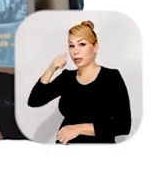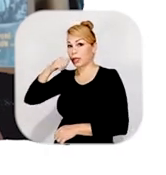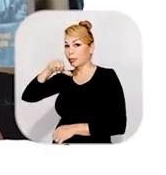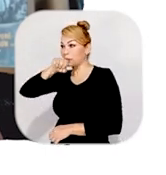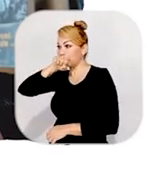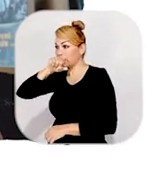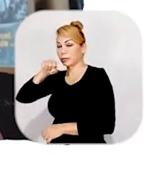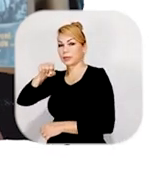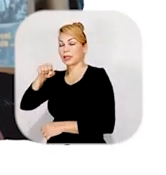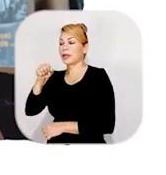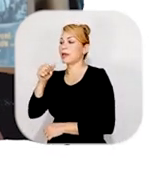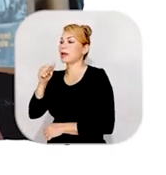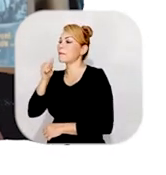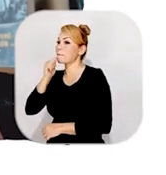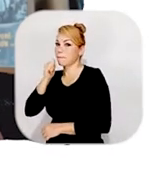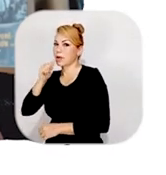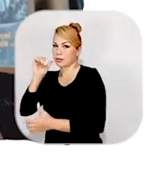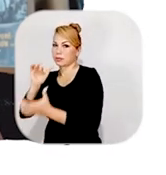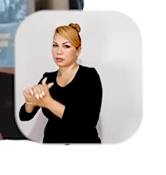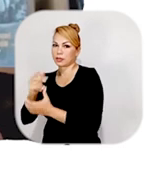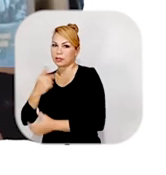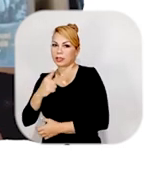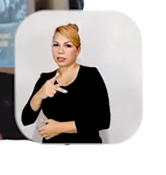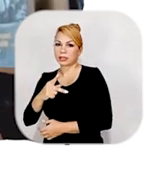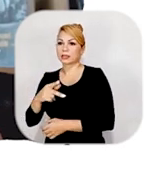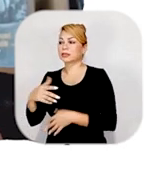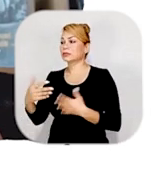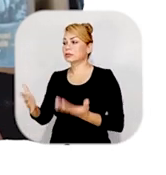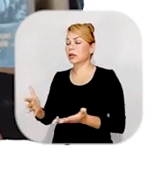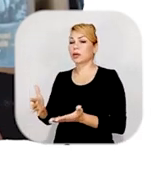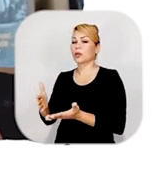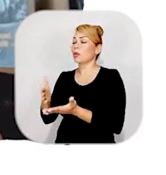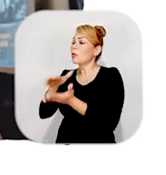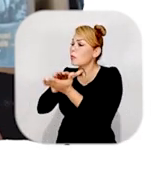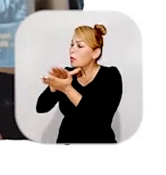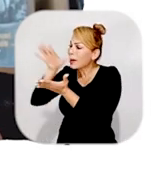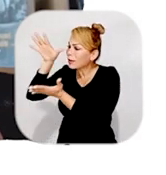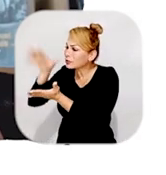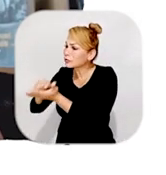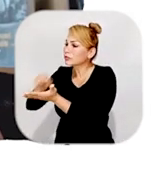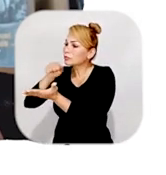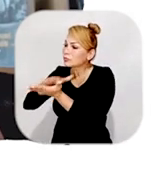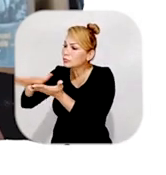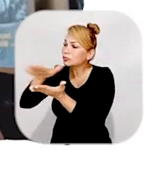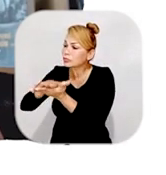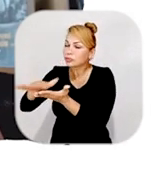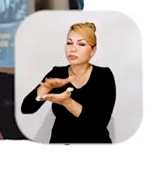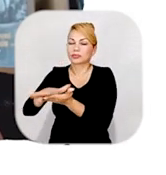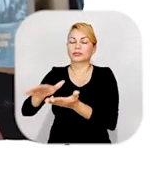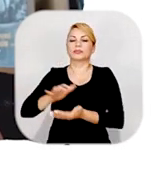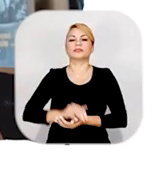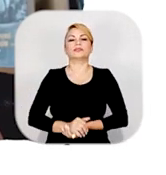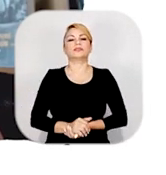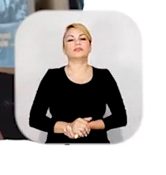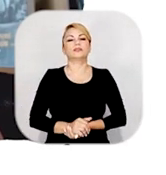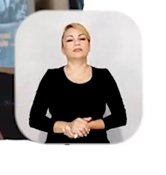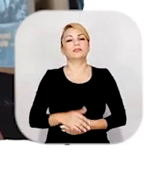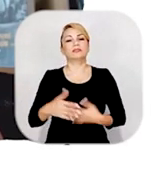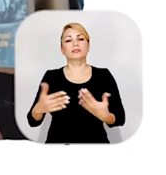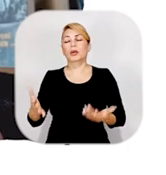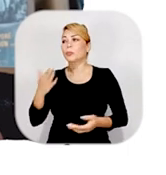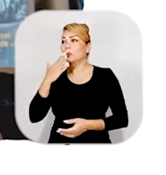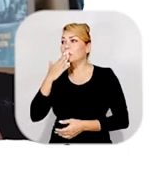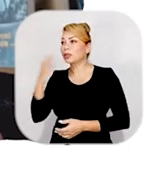para outros colegas do museu, é que publicassem os cadernos de campo dele. Né? Então, não foi um